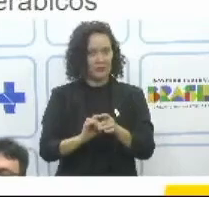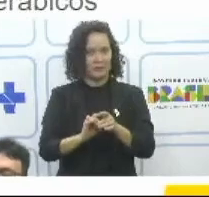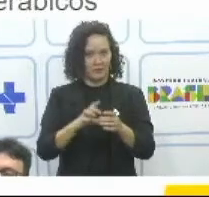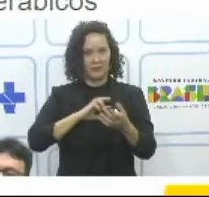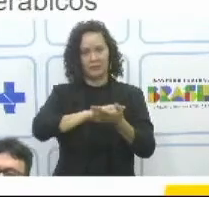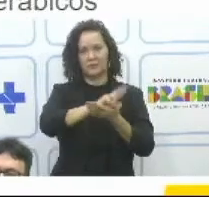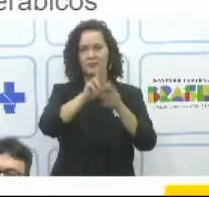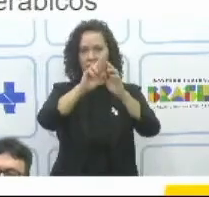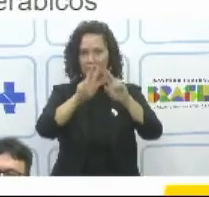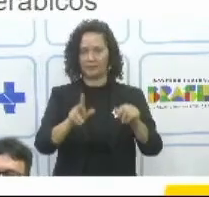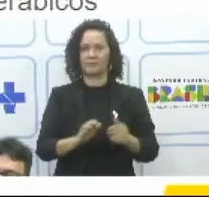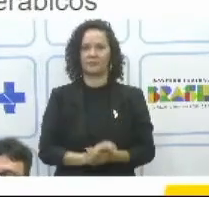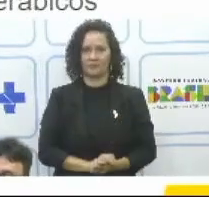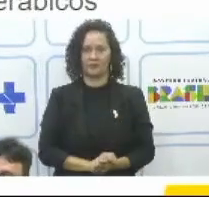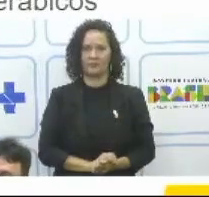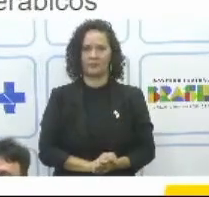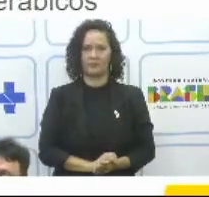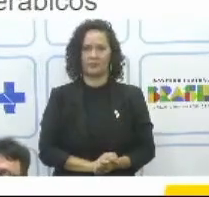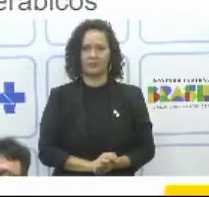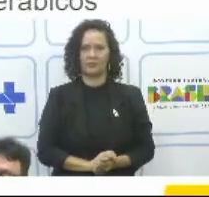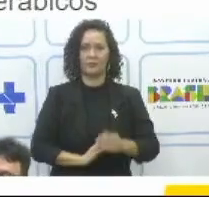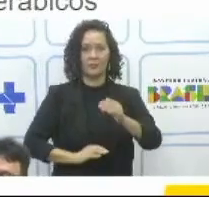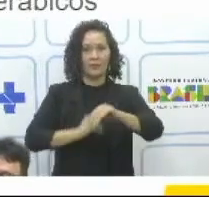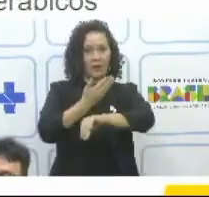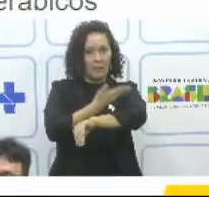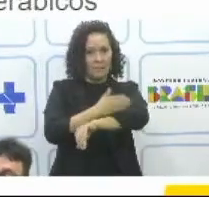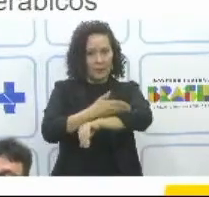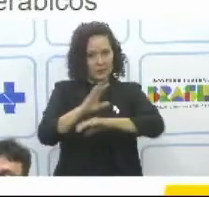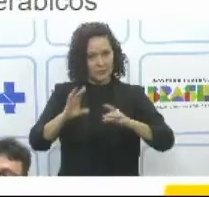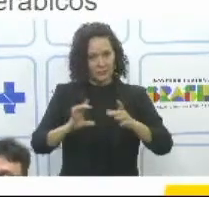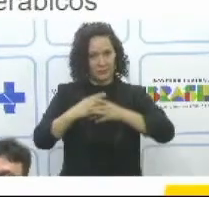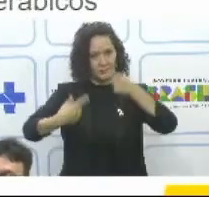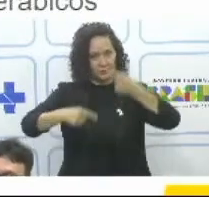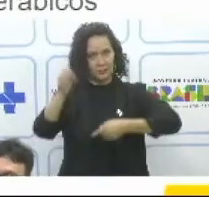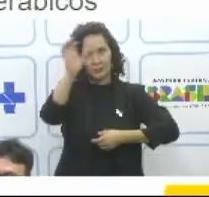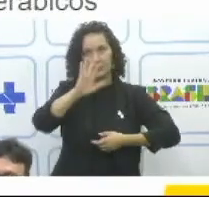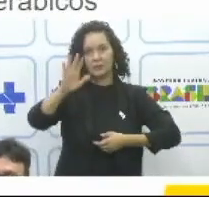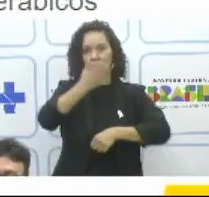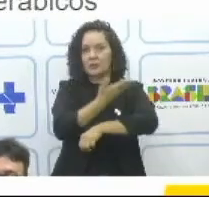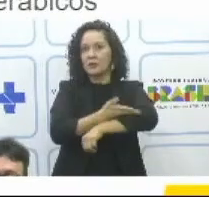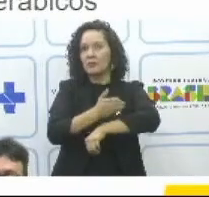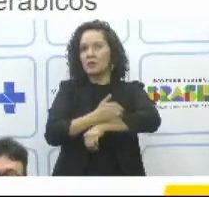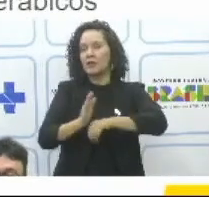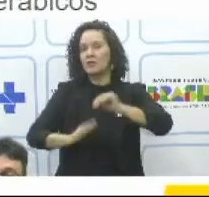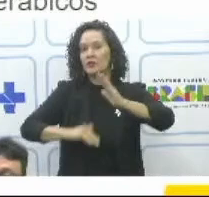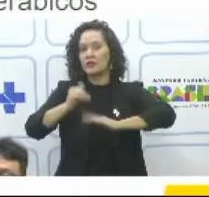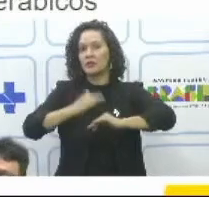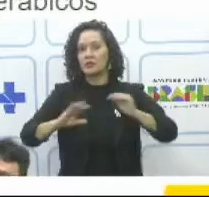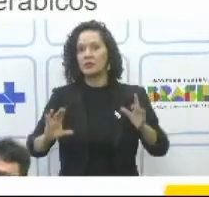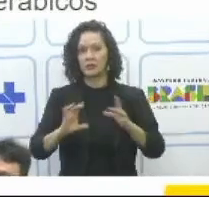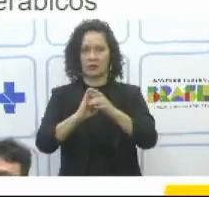né? As práticas integrativas, a Política Nacional de Práticas Integrativas, ela vai falar das